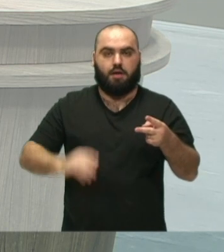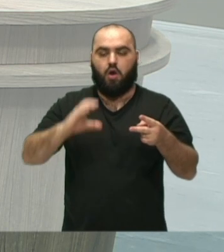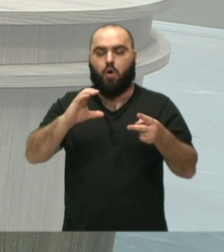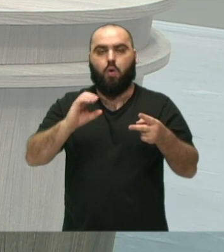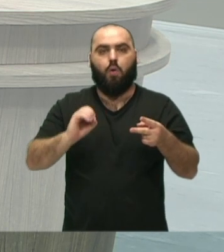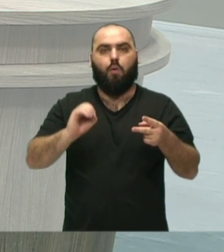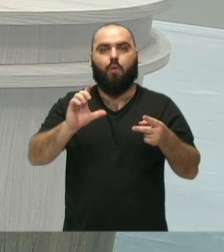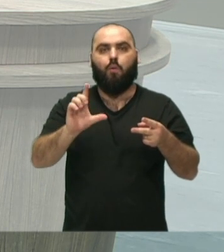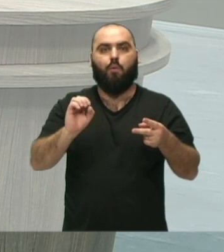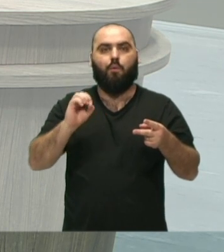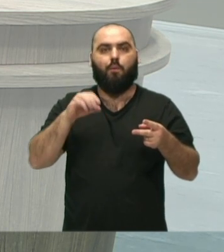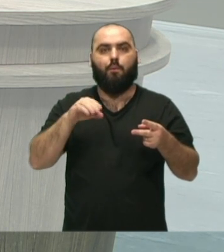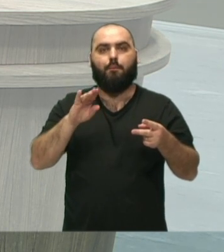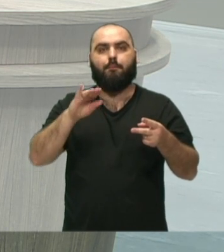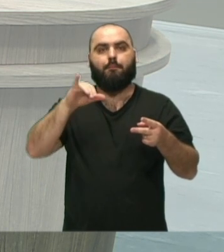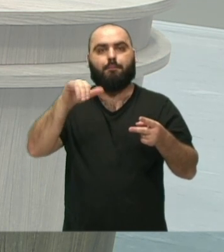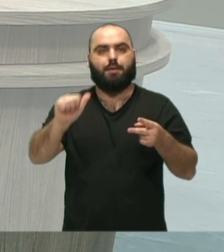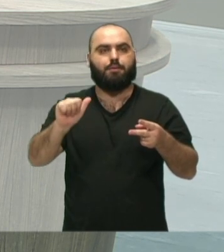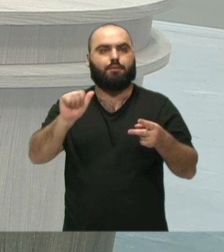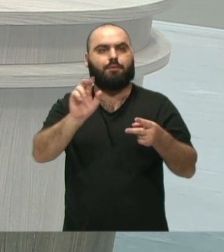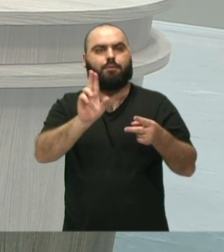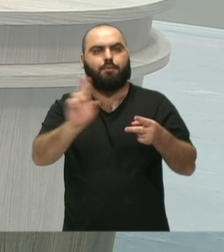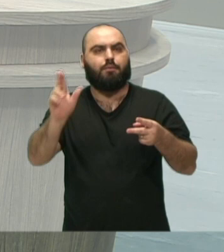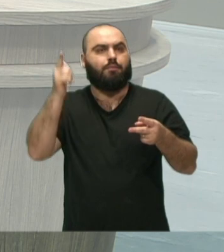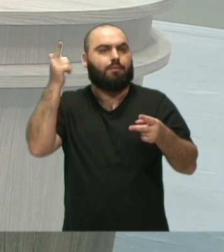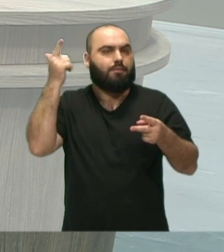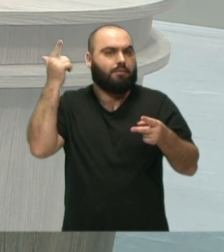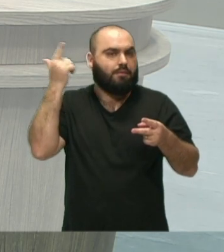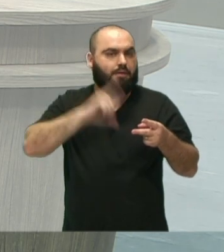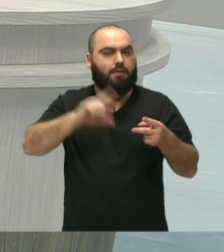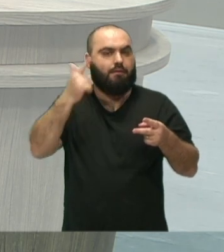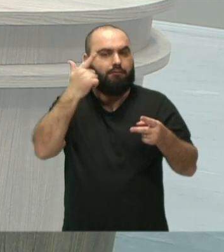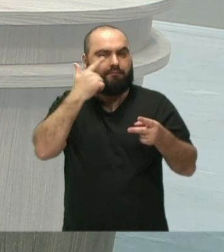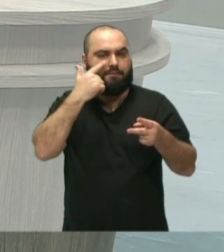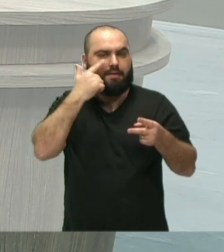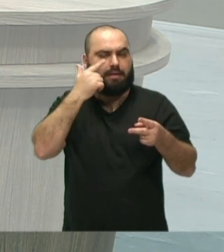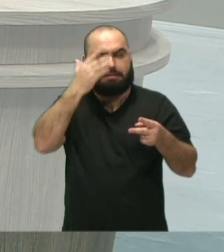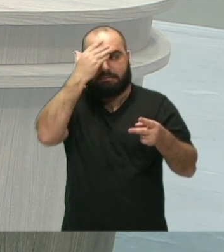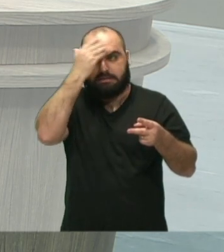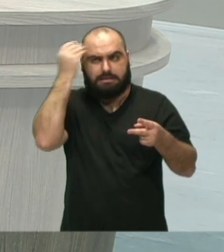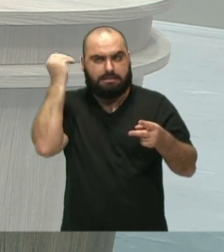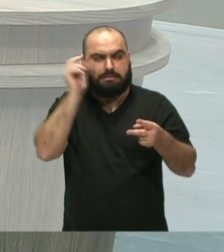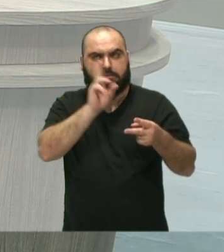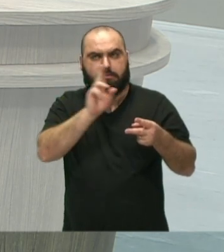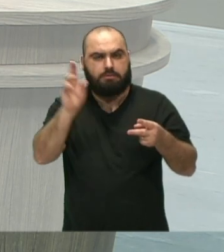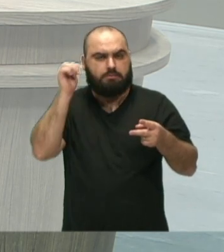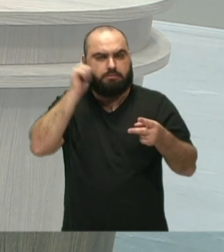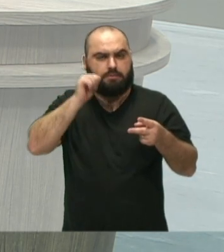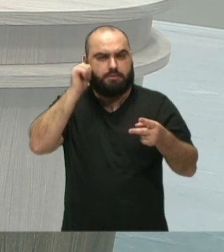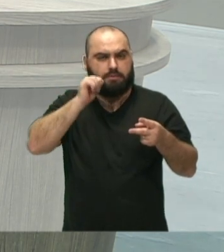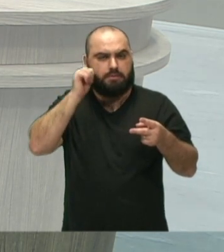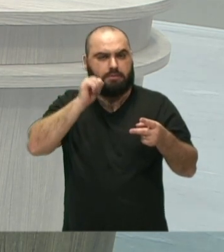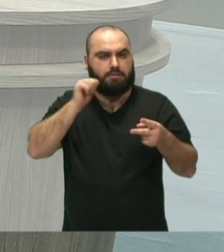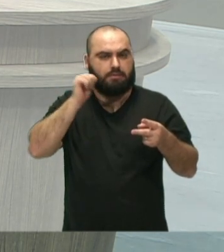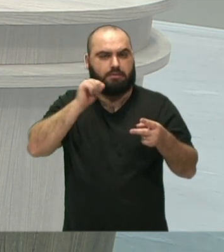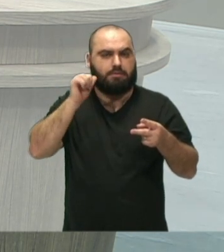Colômbia, desculpe o nome dela, deixa eu ver aqui, esqueci o nome da moça, que